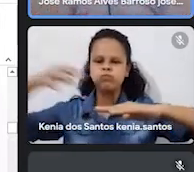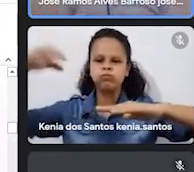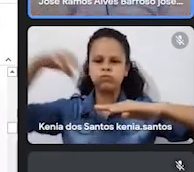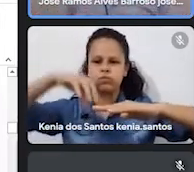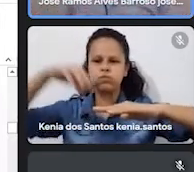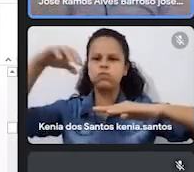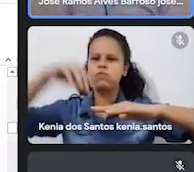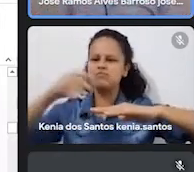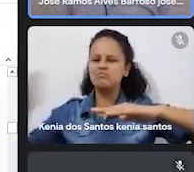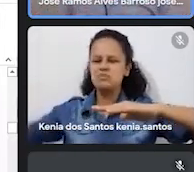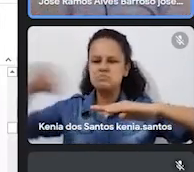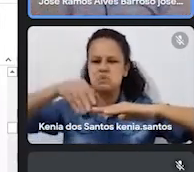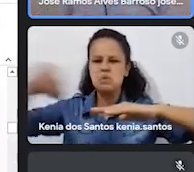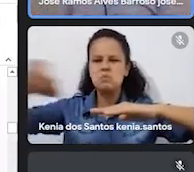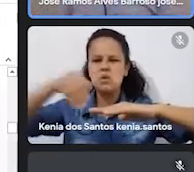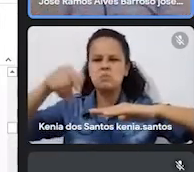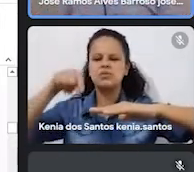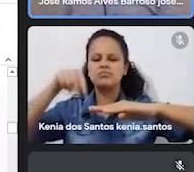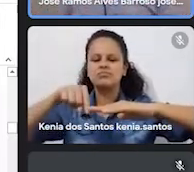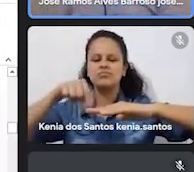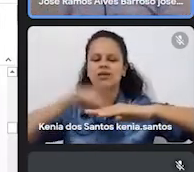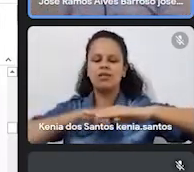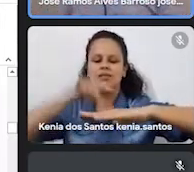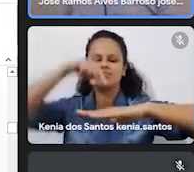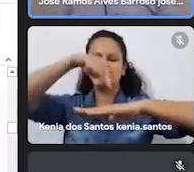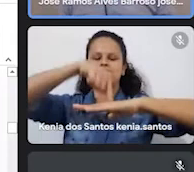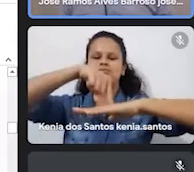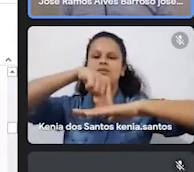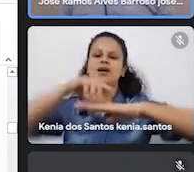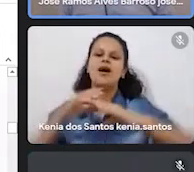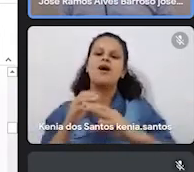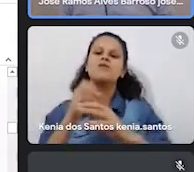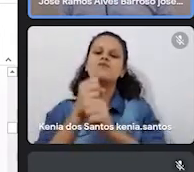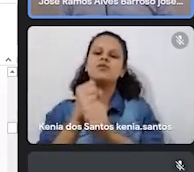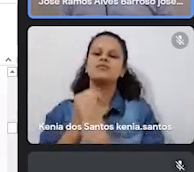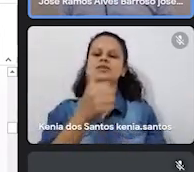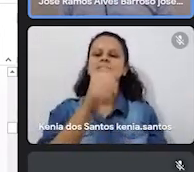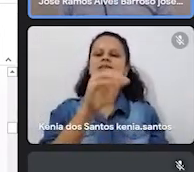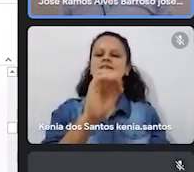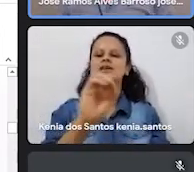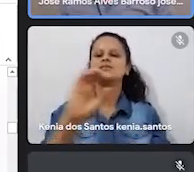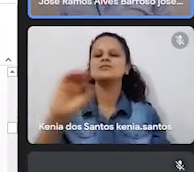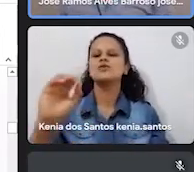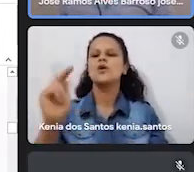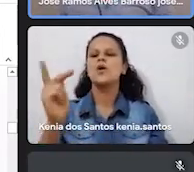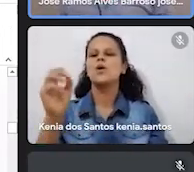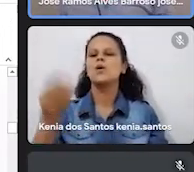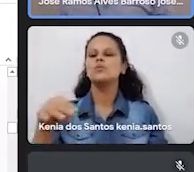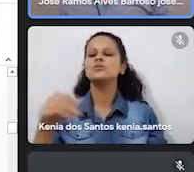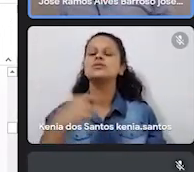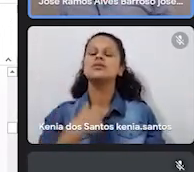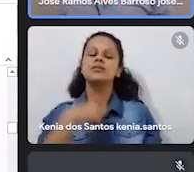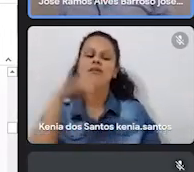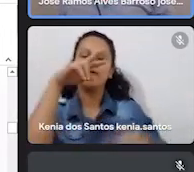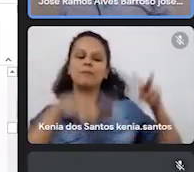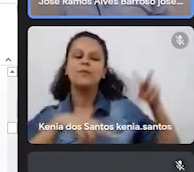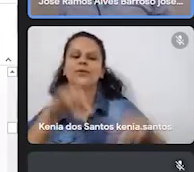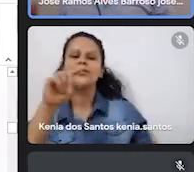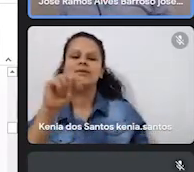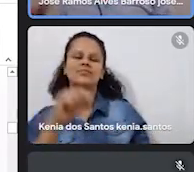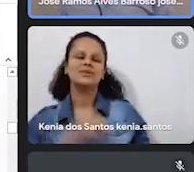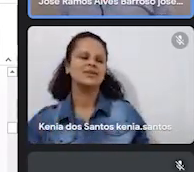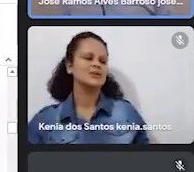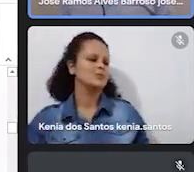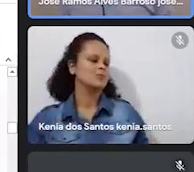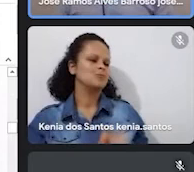maior ali, para dar esses 10 ohms. O que eu tinha que fazer? Eu não vou poder fazer a